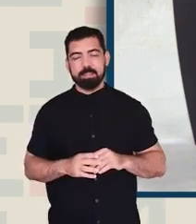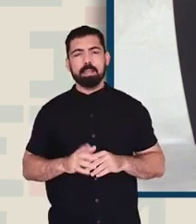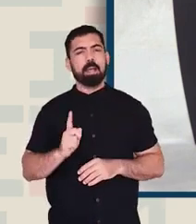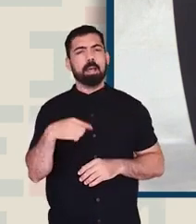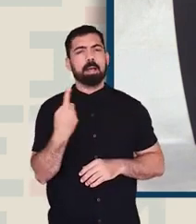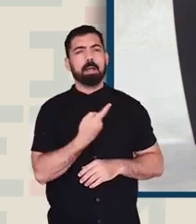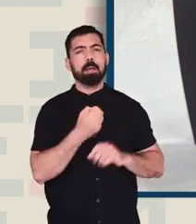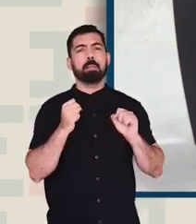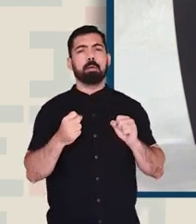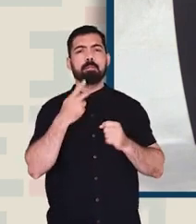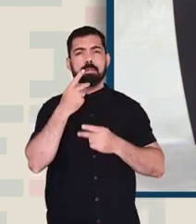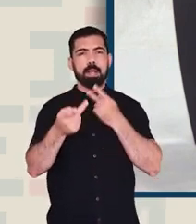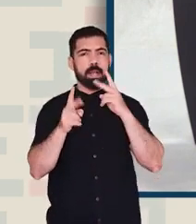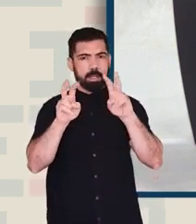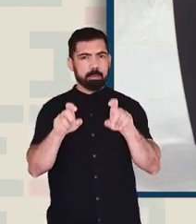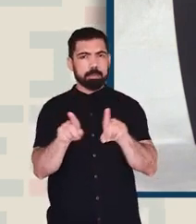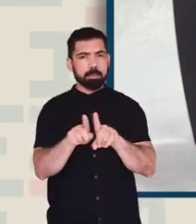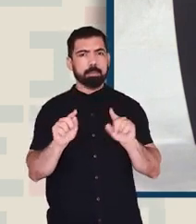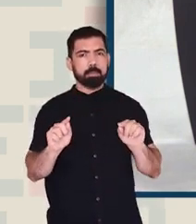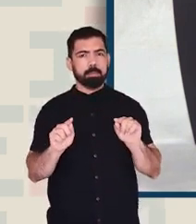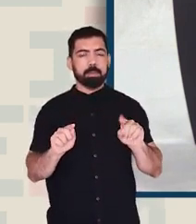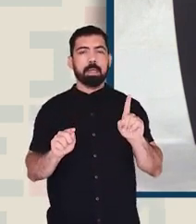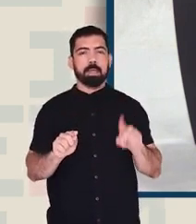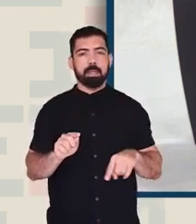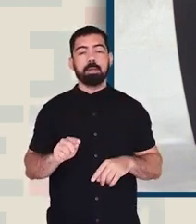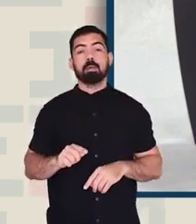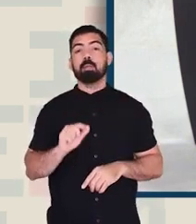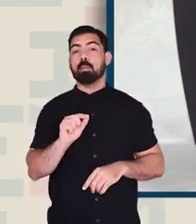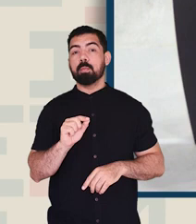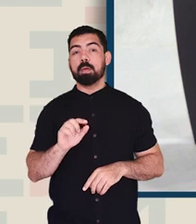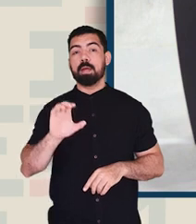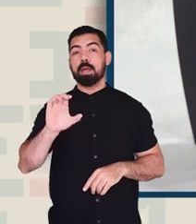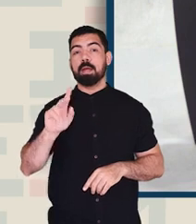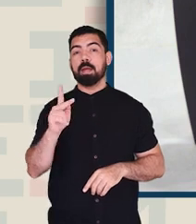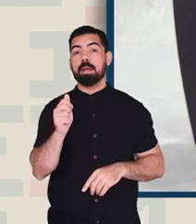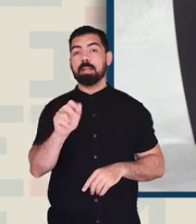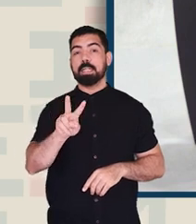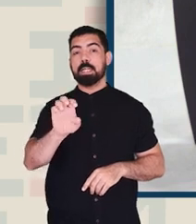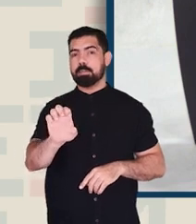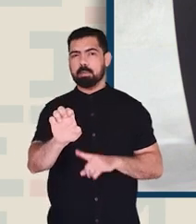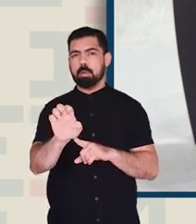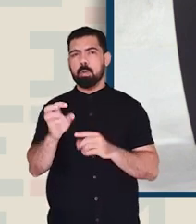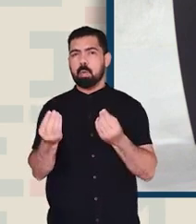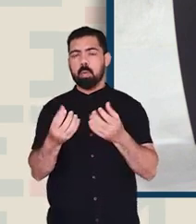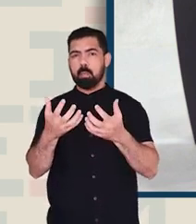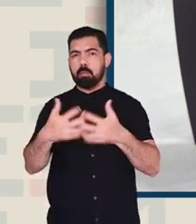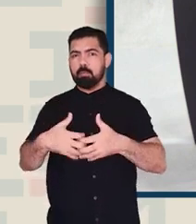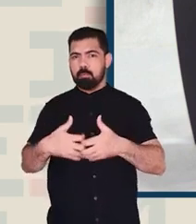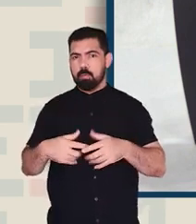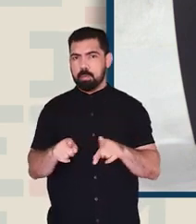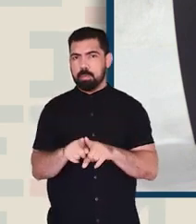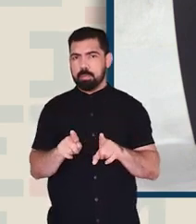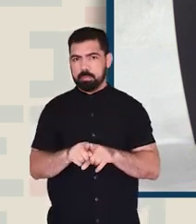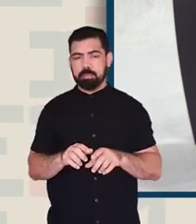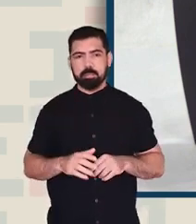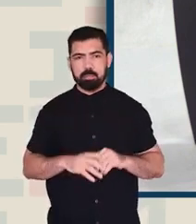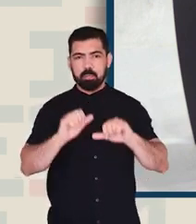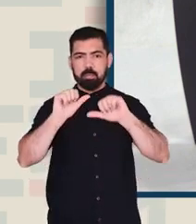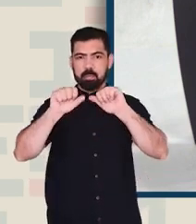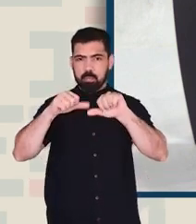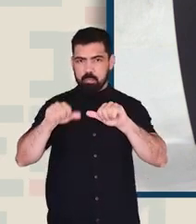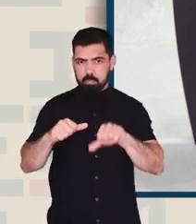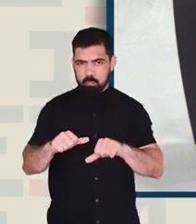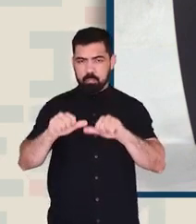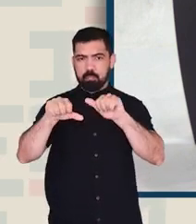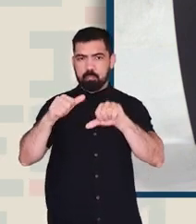A gente pode falar agora um pouco sobre a questão das chaves, de como funciona a